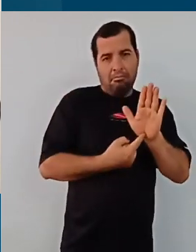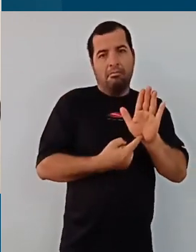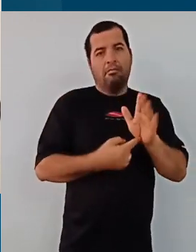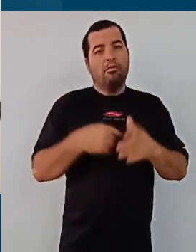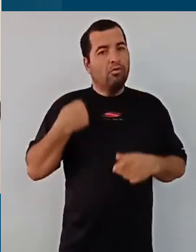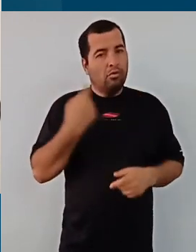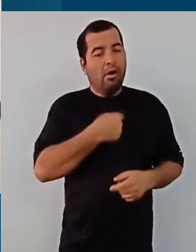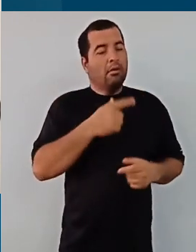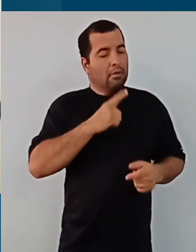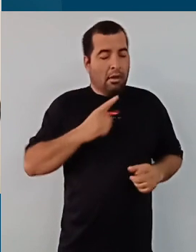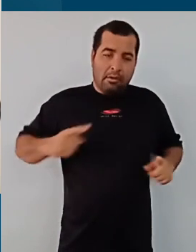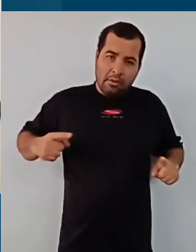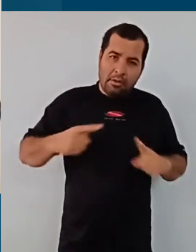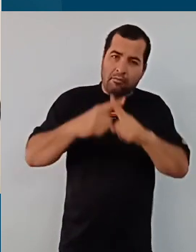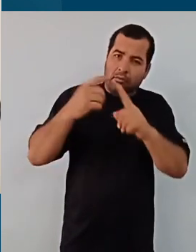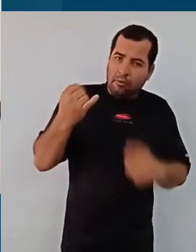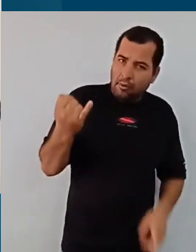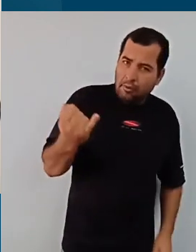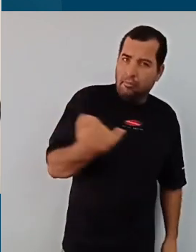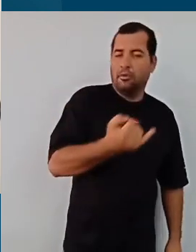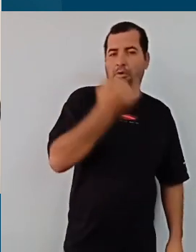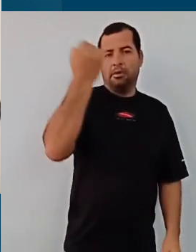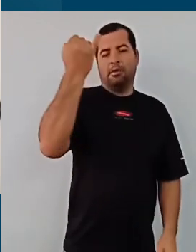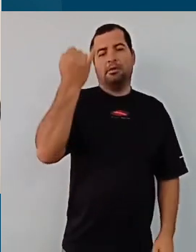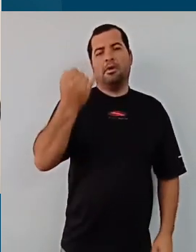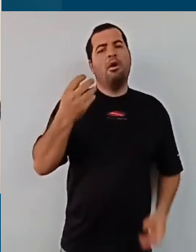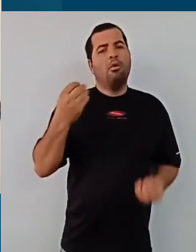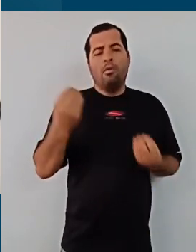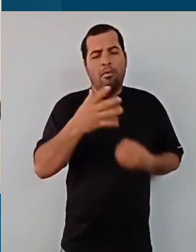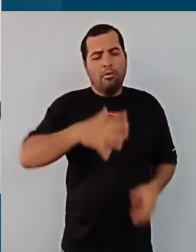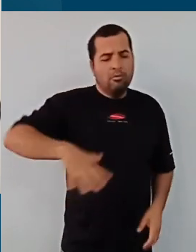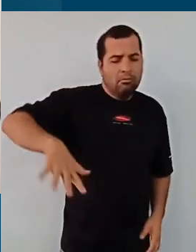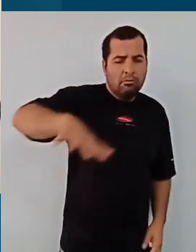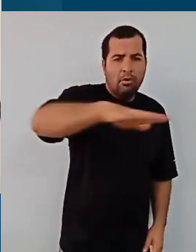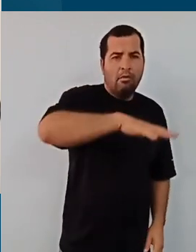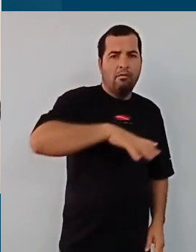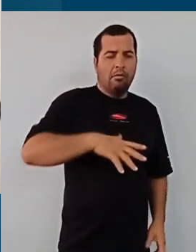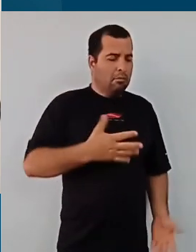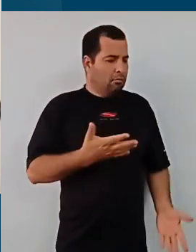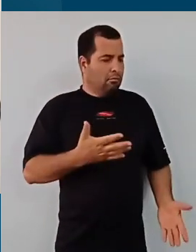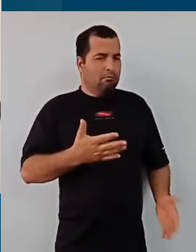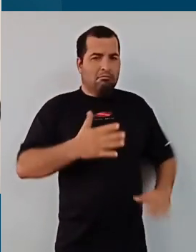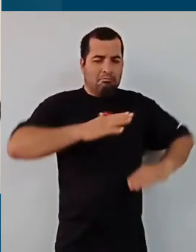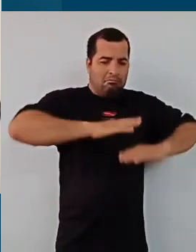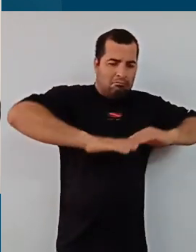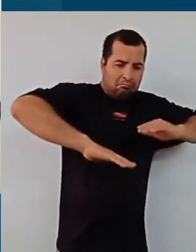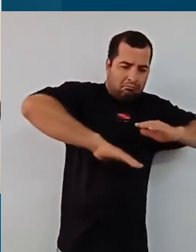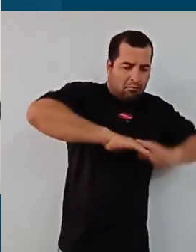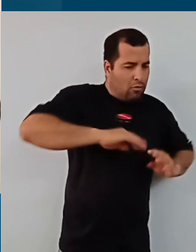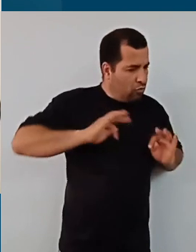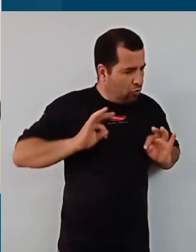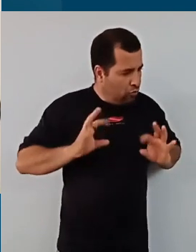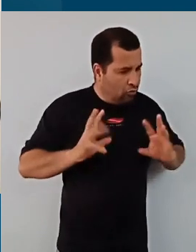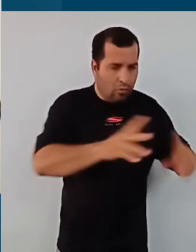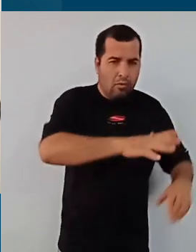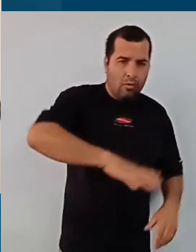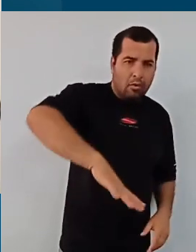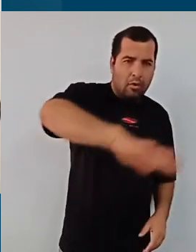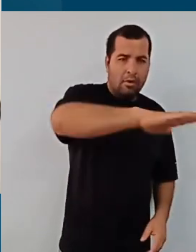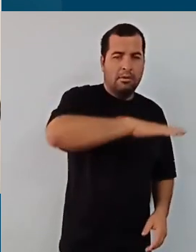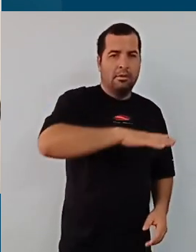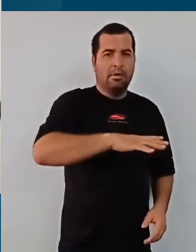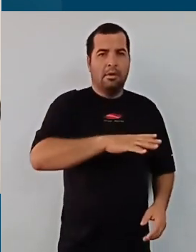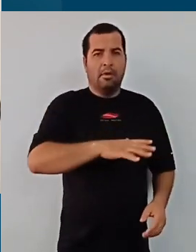um desafio muito importante, quer dizer, como é que nós vamos criar coletivamente